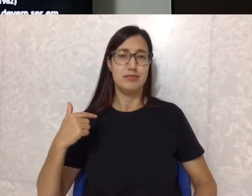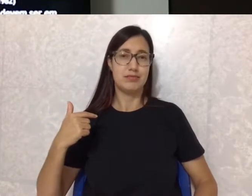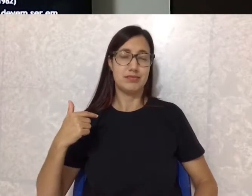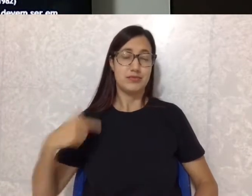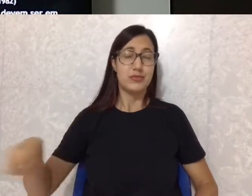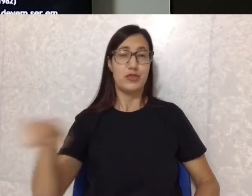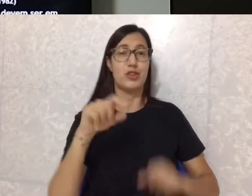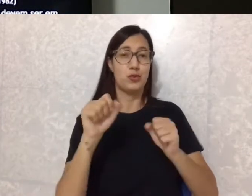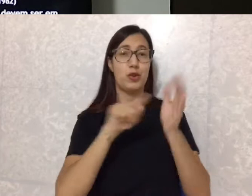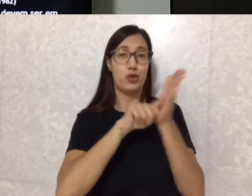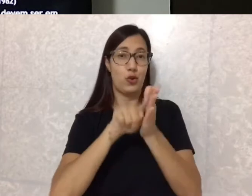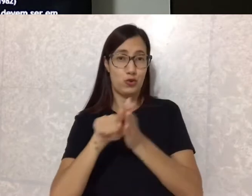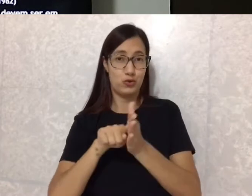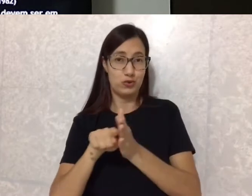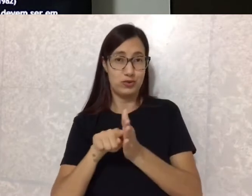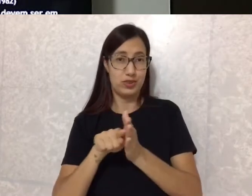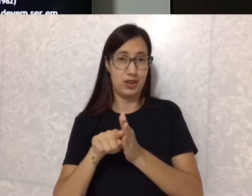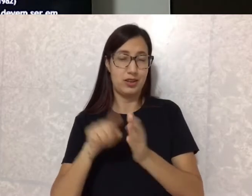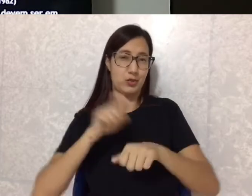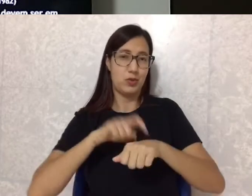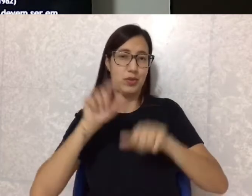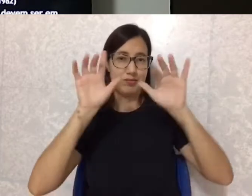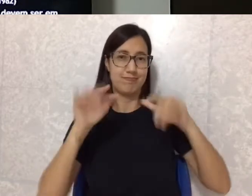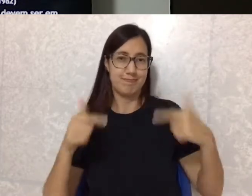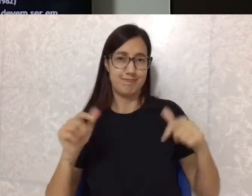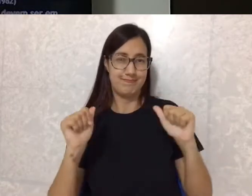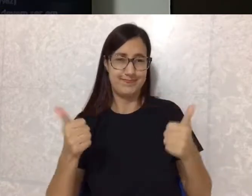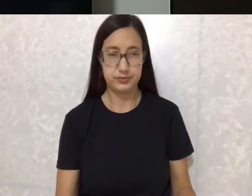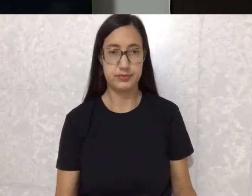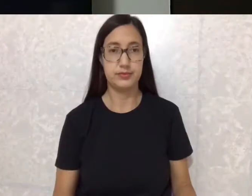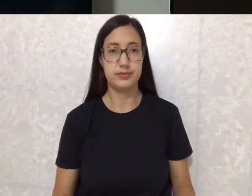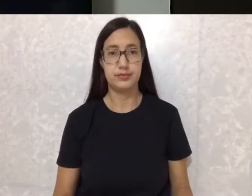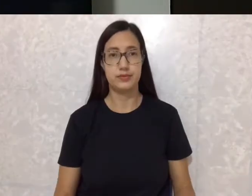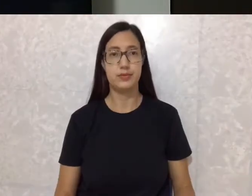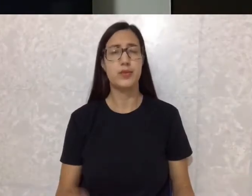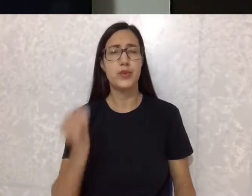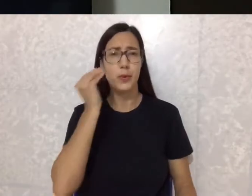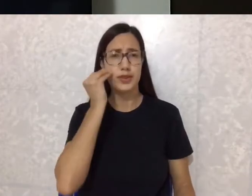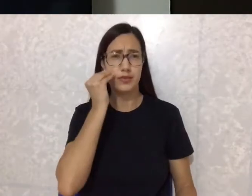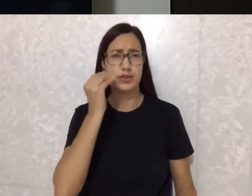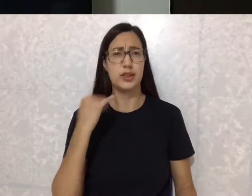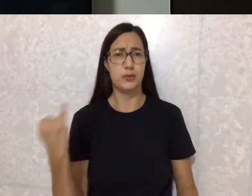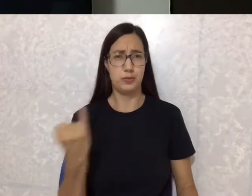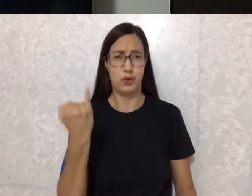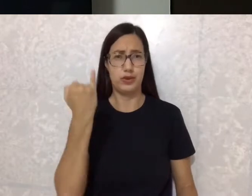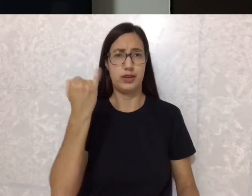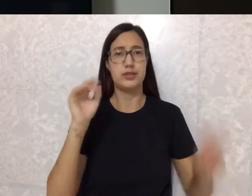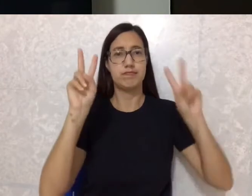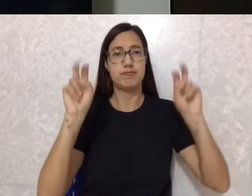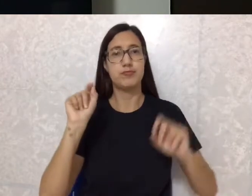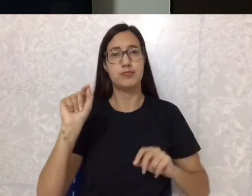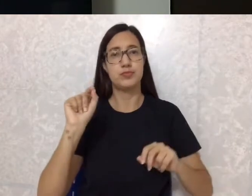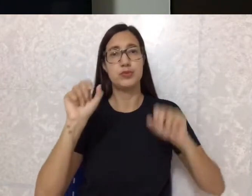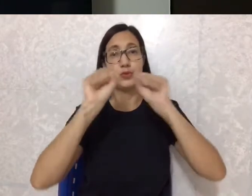podem consultar quando estiverem realmente fazendo o trabalho, tá? E uma observação importante é sobre a questão do